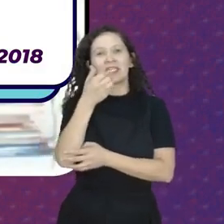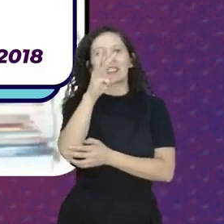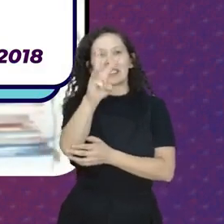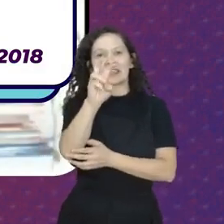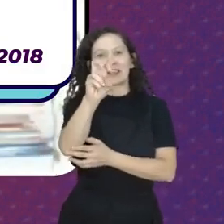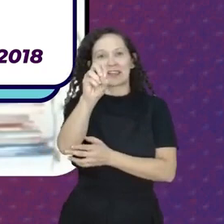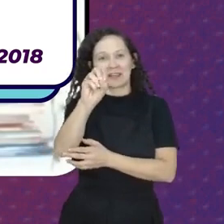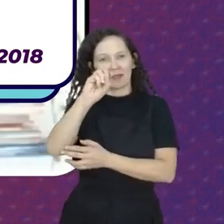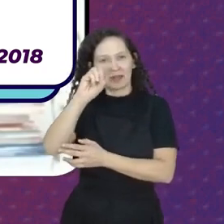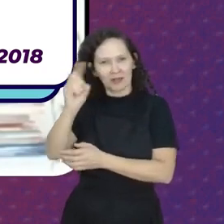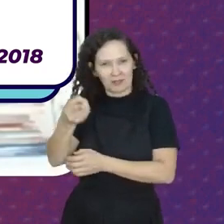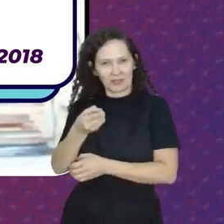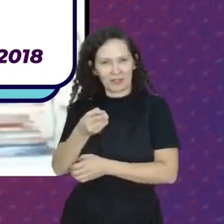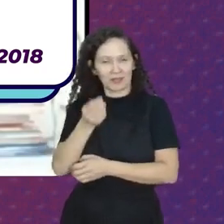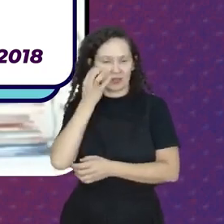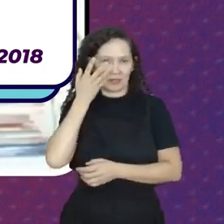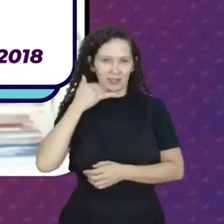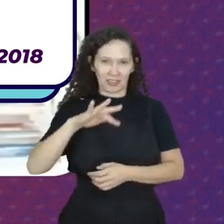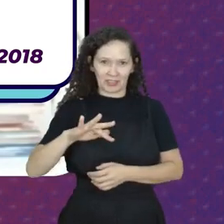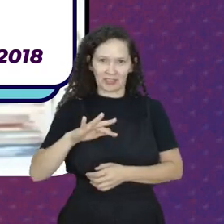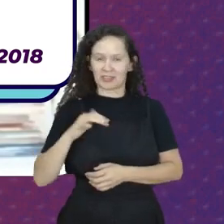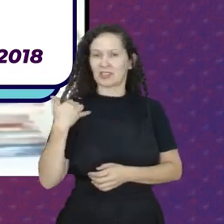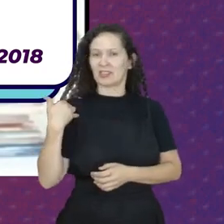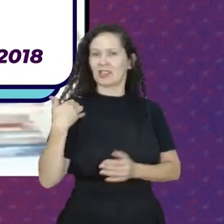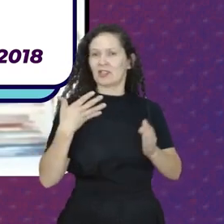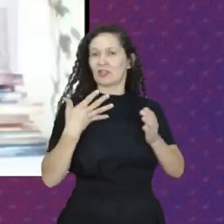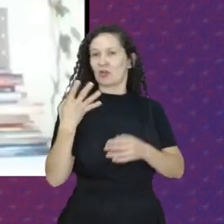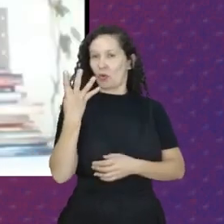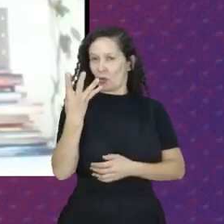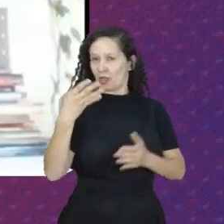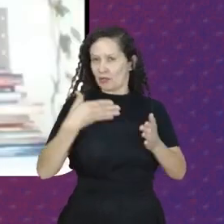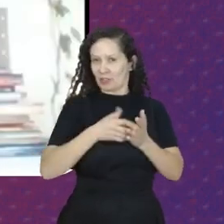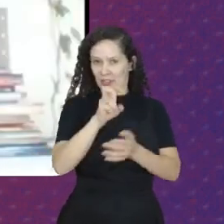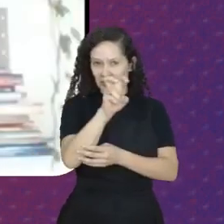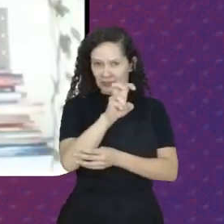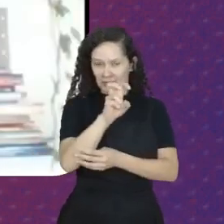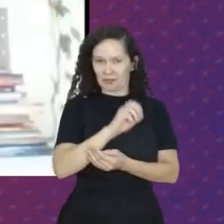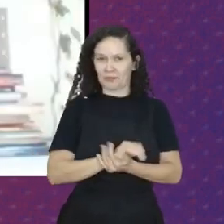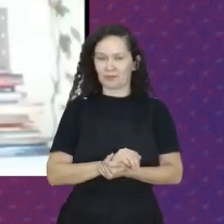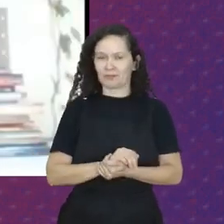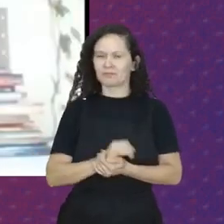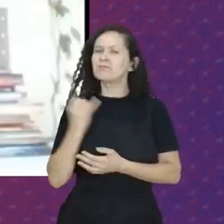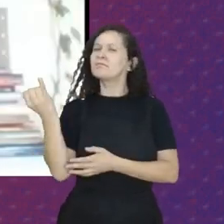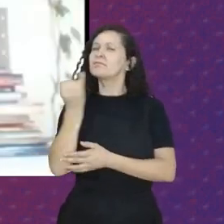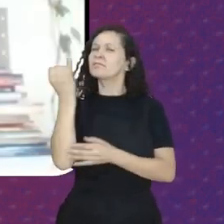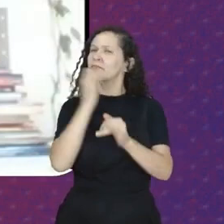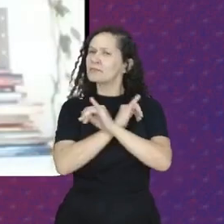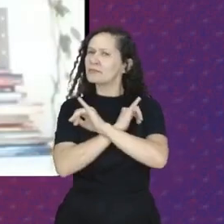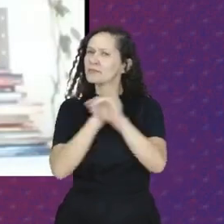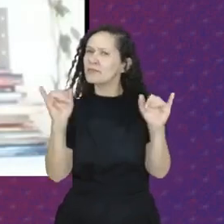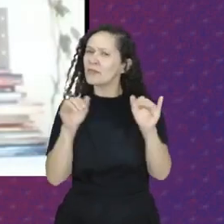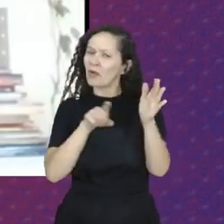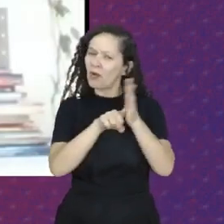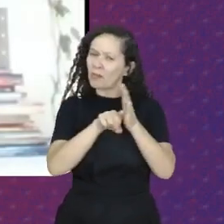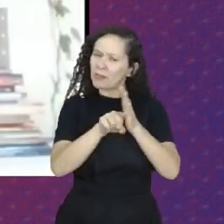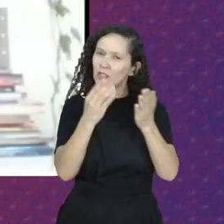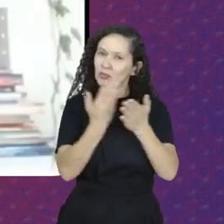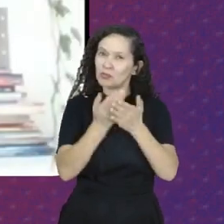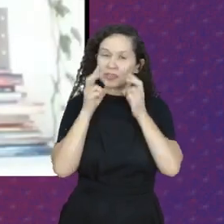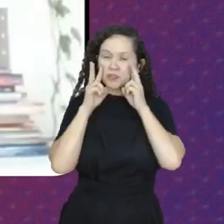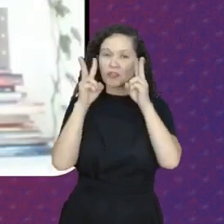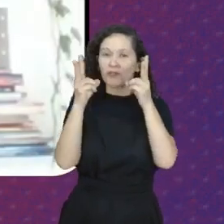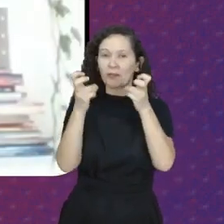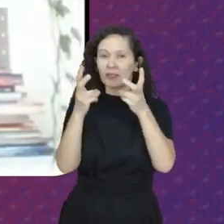5.350.000 de 4 e 5 anos. É importante citar aqui um estudo para a gente